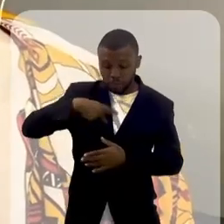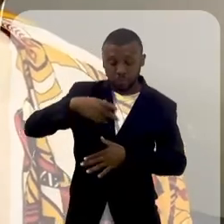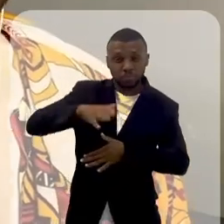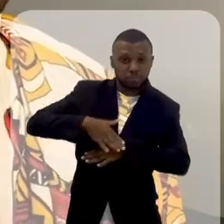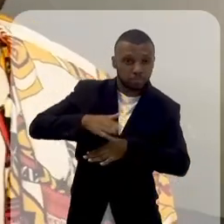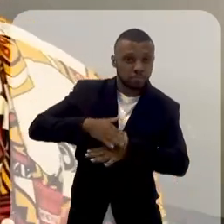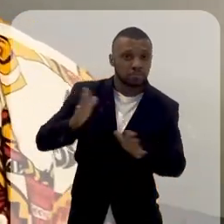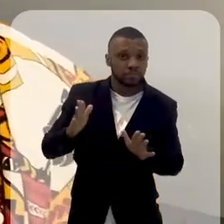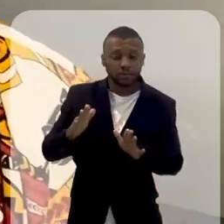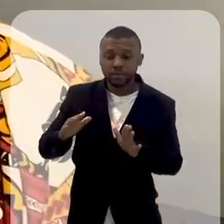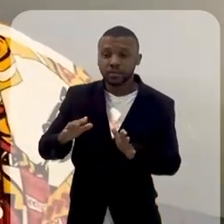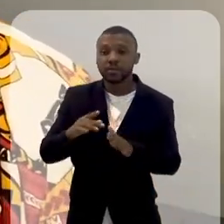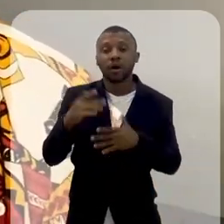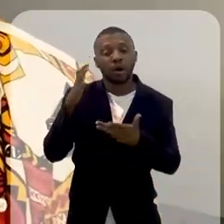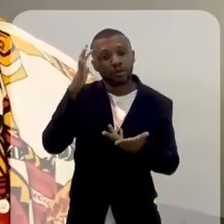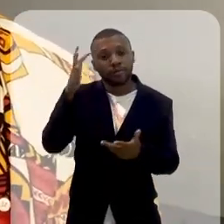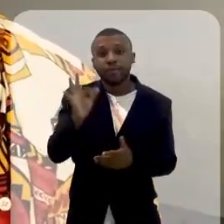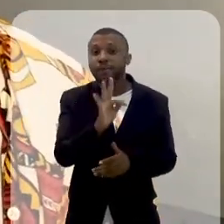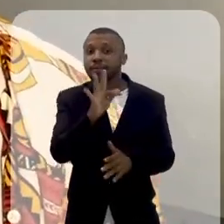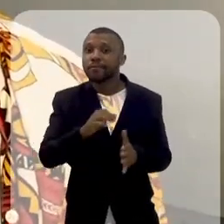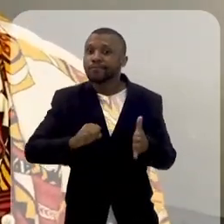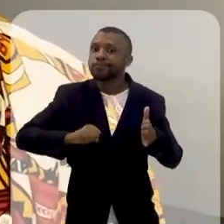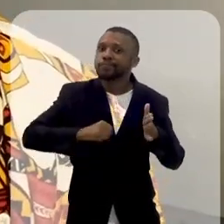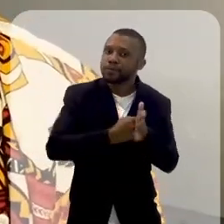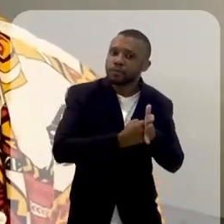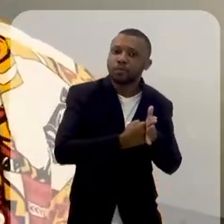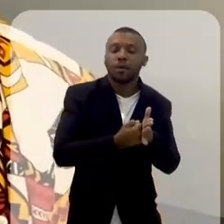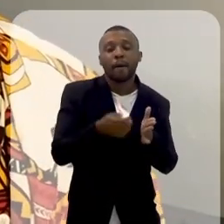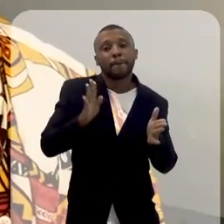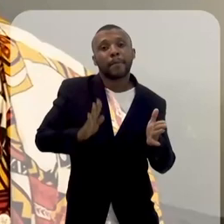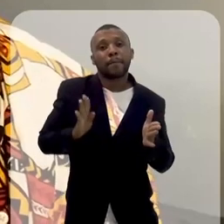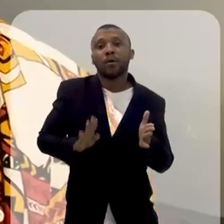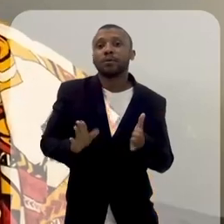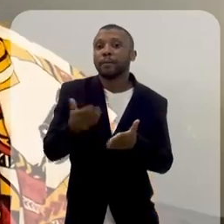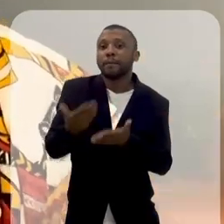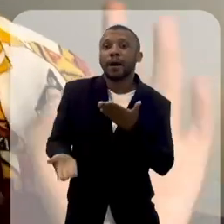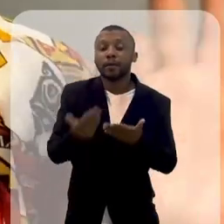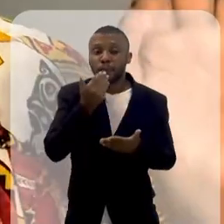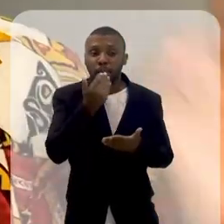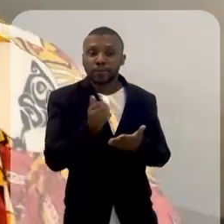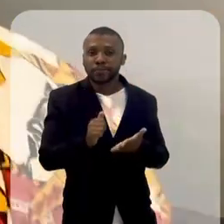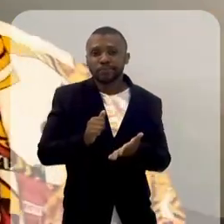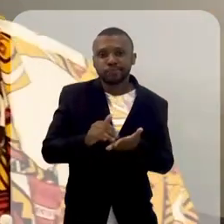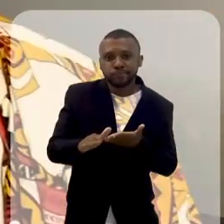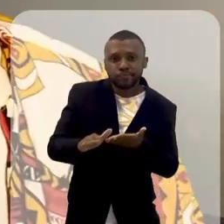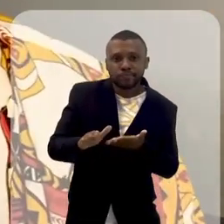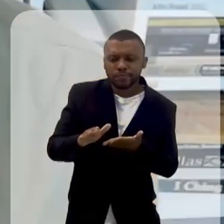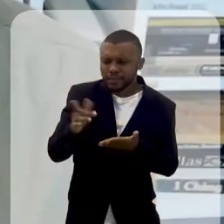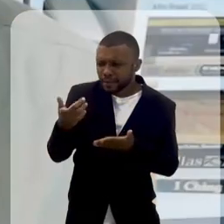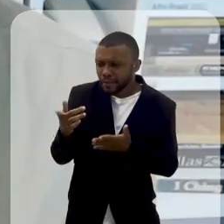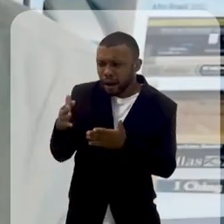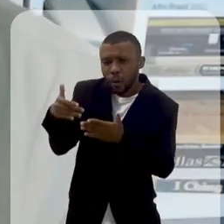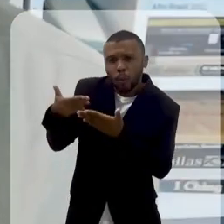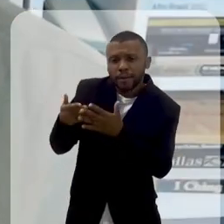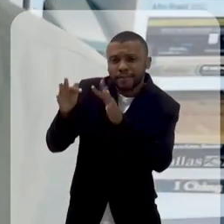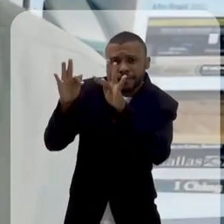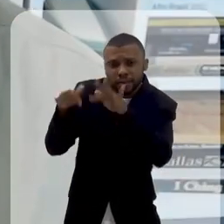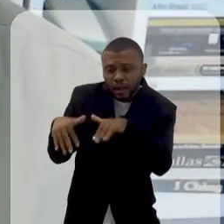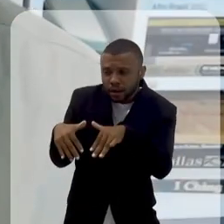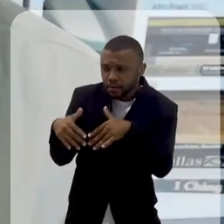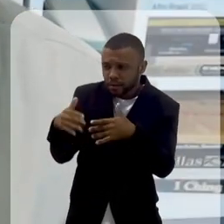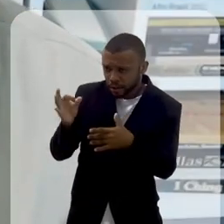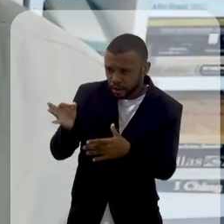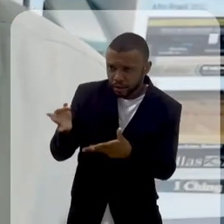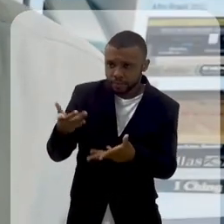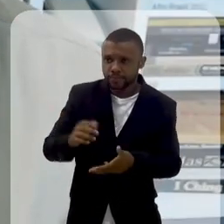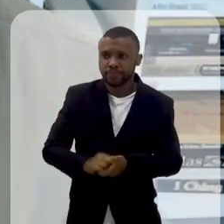tô mentindo para mim mesmo. Eu vou lá, tranco minha faculdade, perco a minha bolsa, peço demissão. Você já estava quase